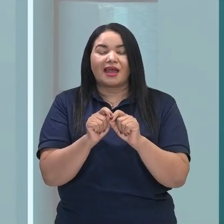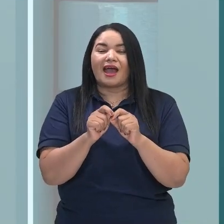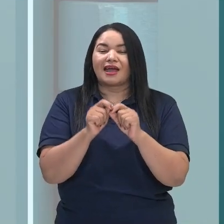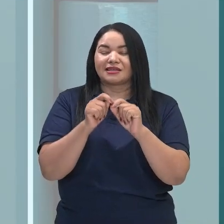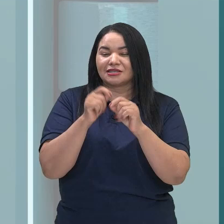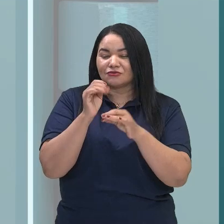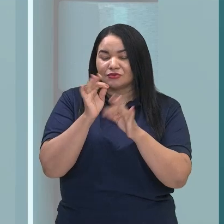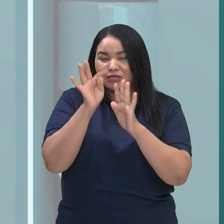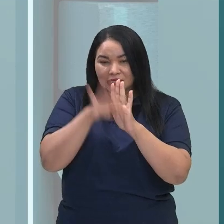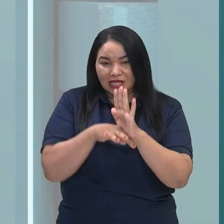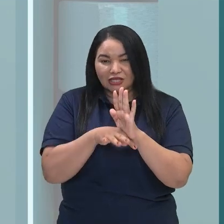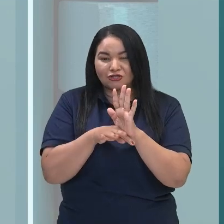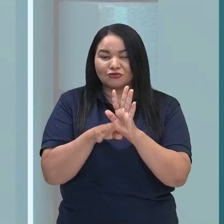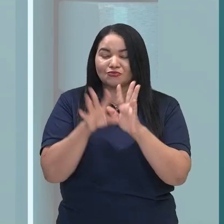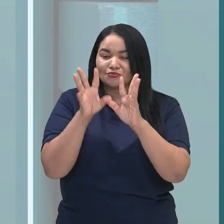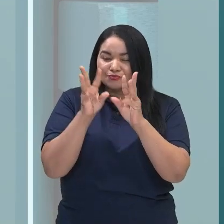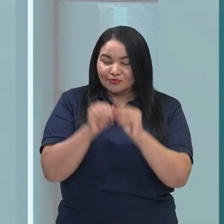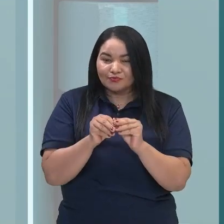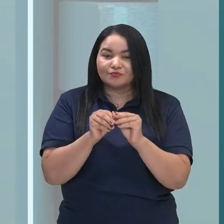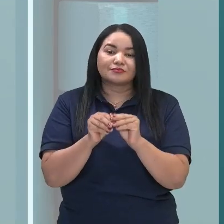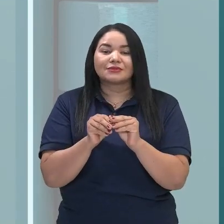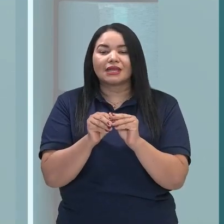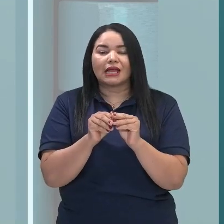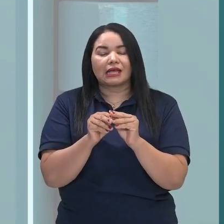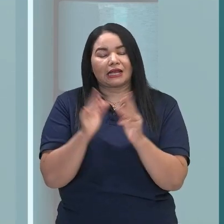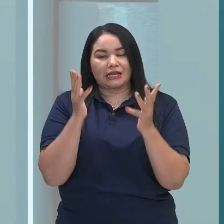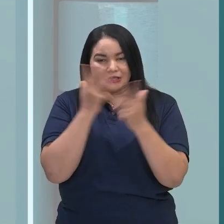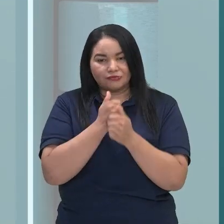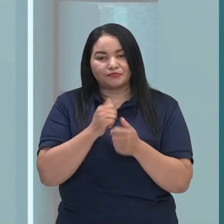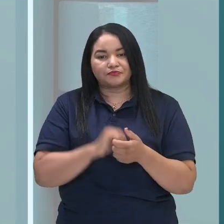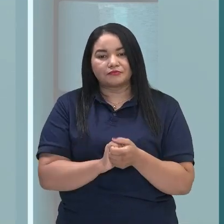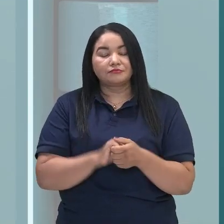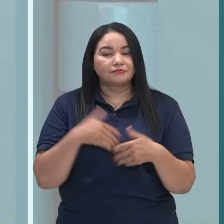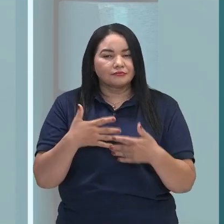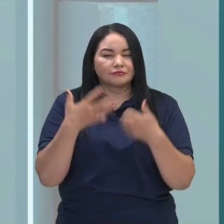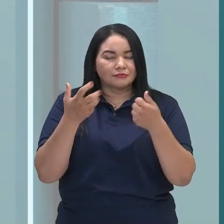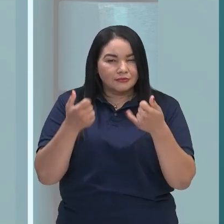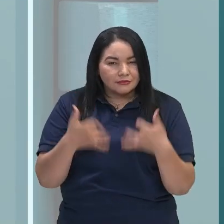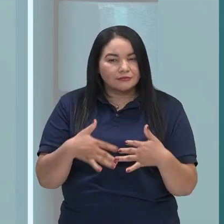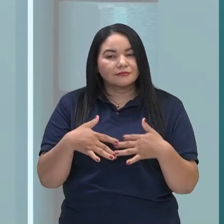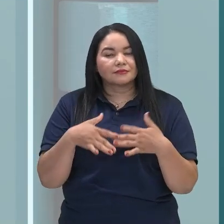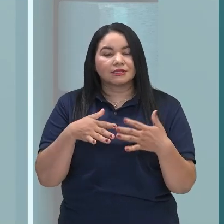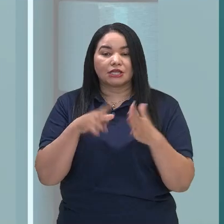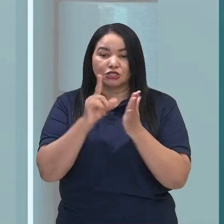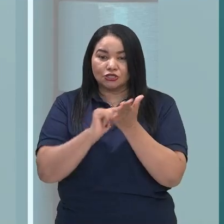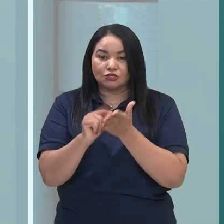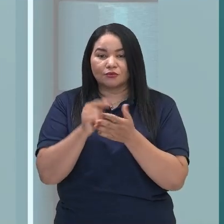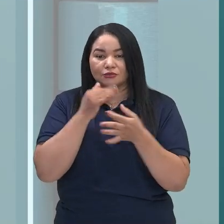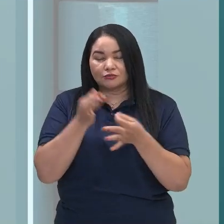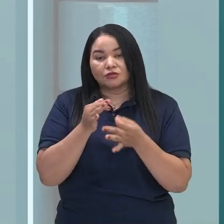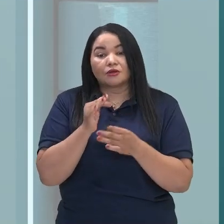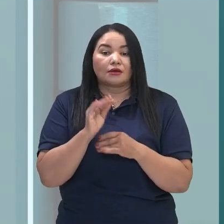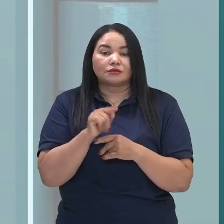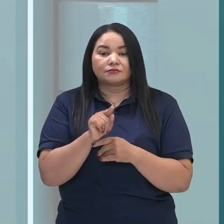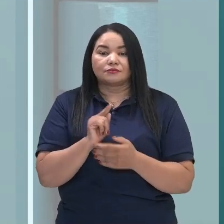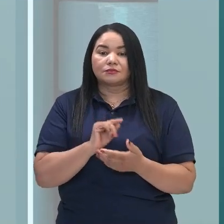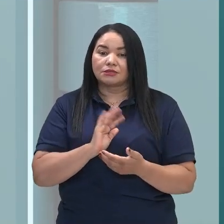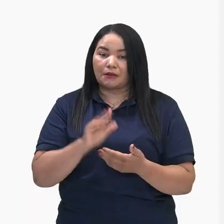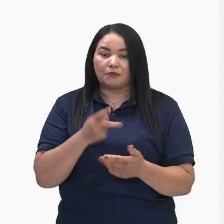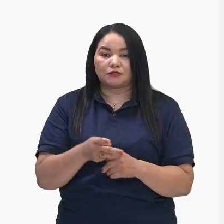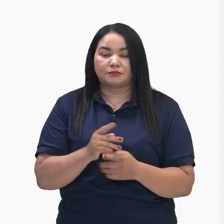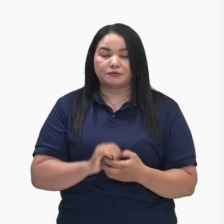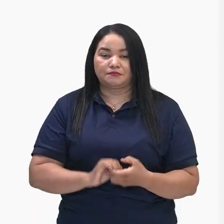lindamente. Então, nós falamos hoje sobre artigo de opinião, espero que vocês tenham compreendido e até a próxima.